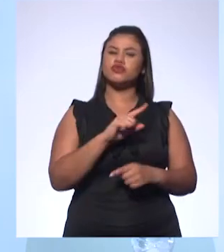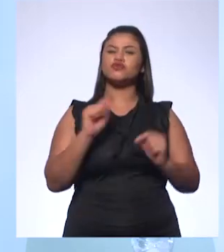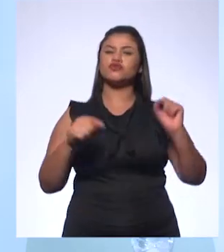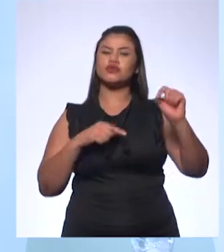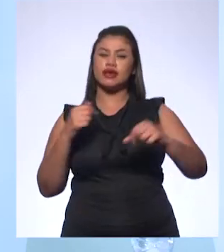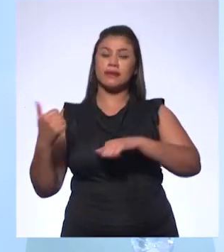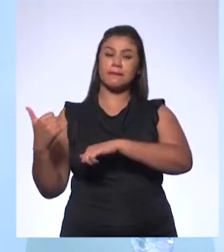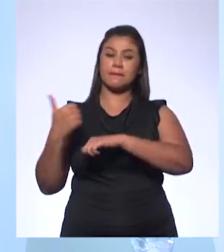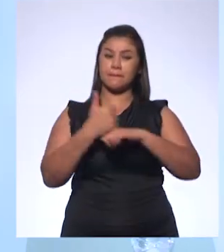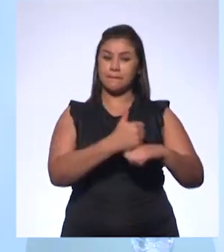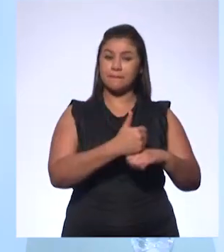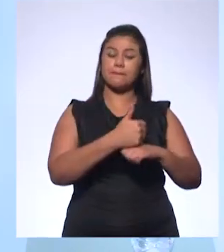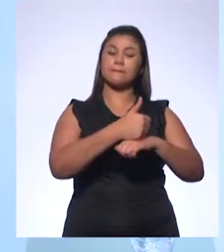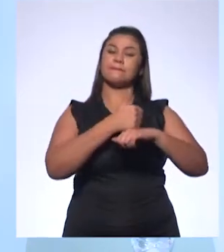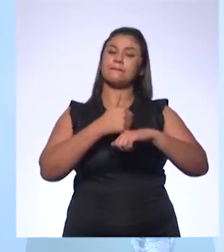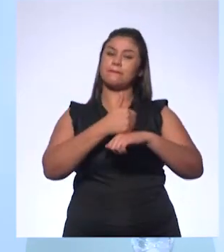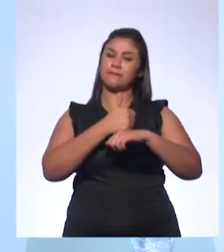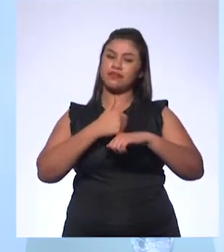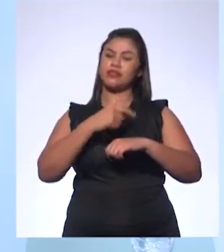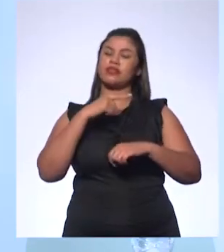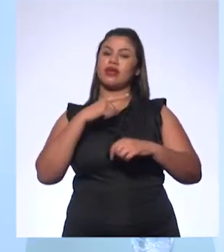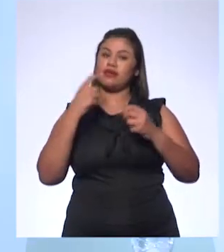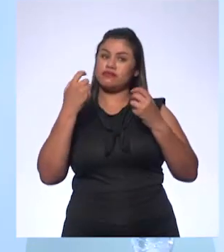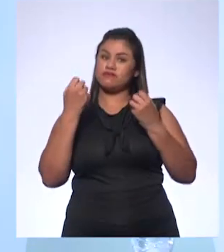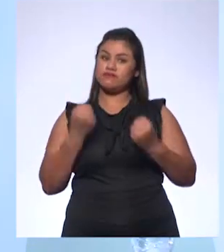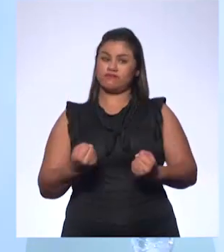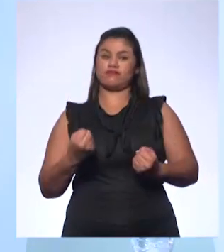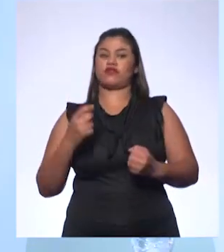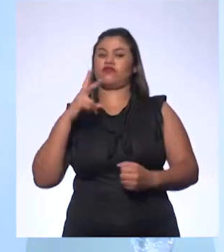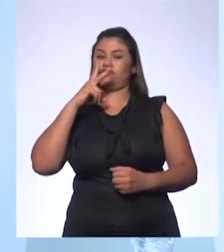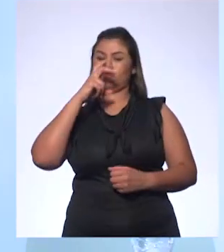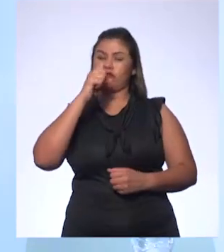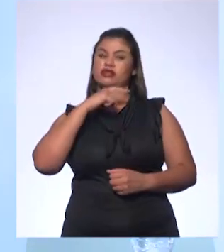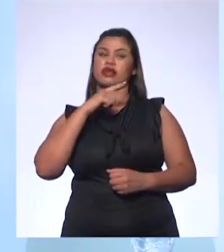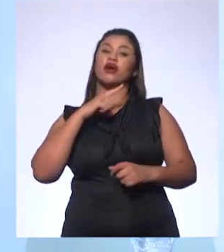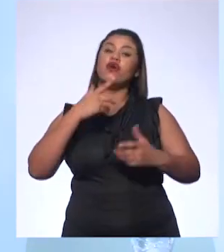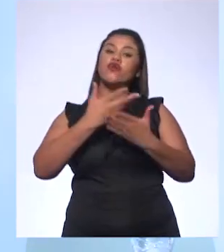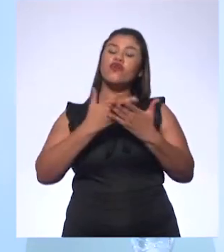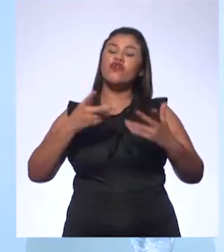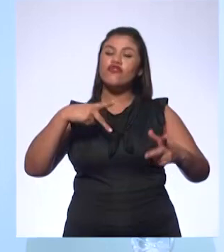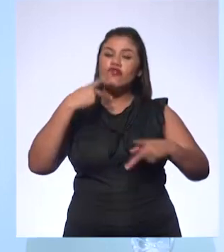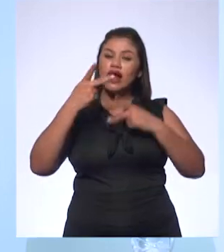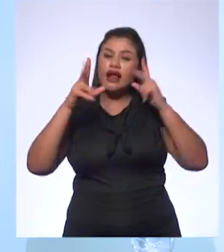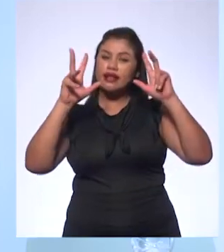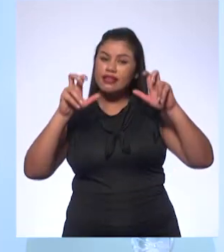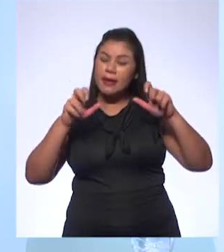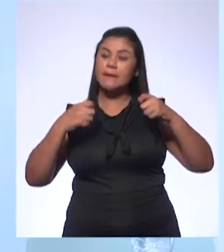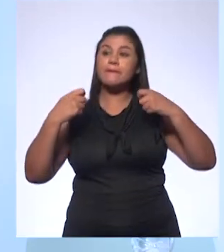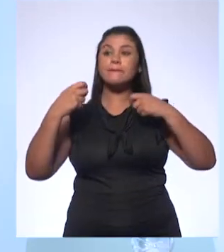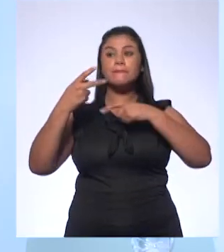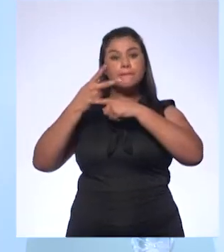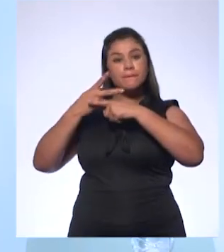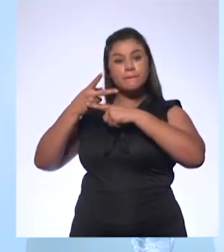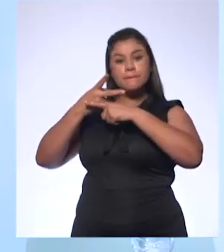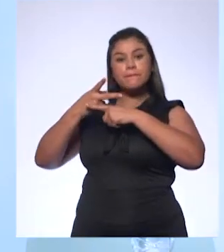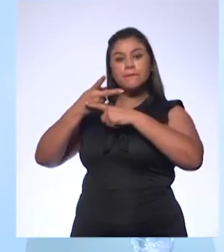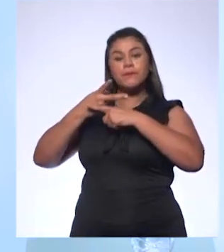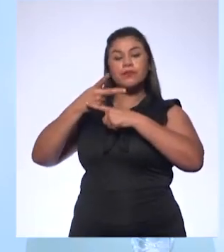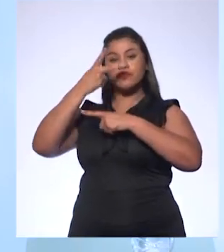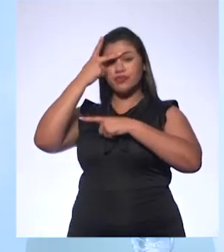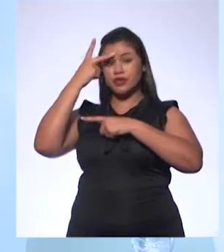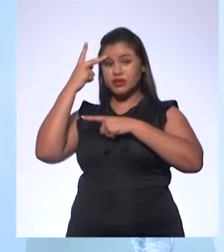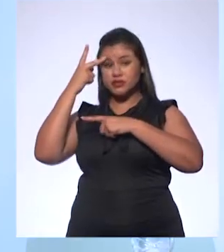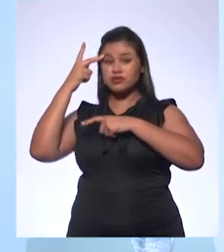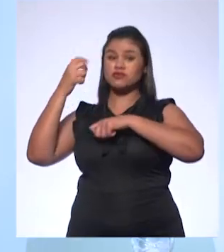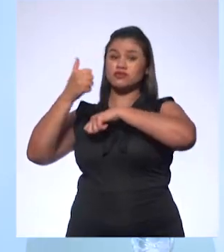um especialista no assunto, dá outro peso. Eu sempre falo para o aluno, olha, você quer falar de um assunto, procure um especialista no assunto, porque vai dar